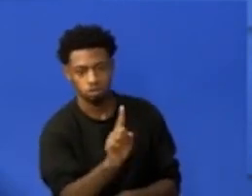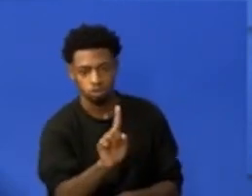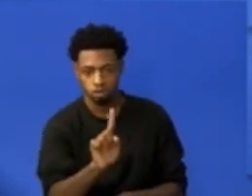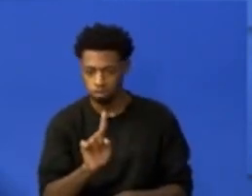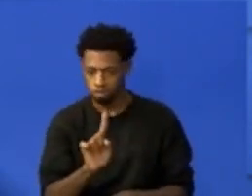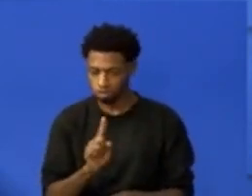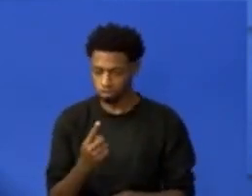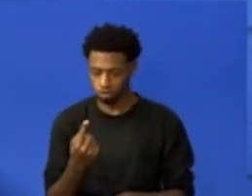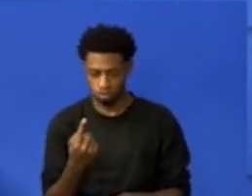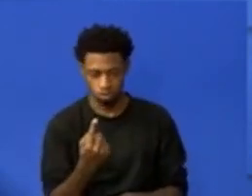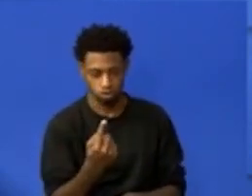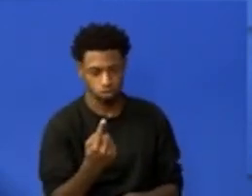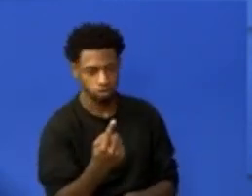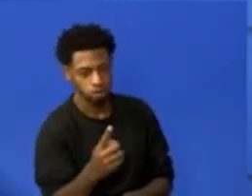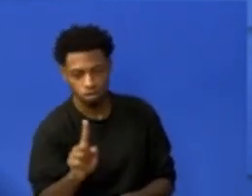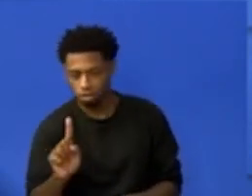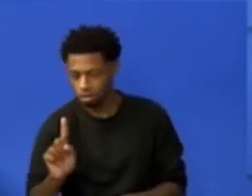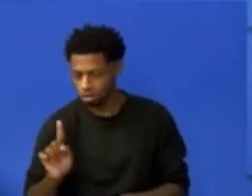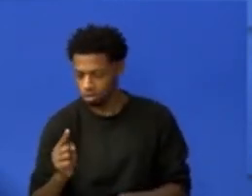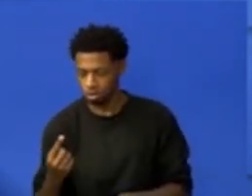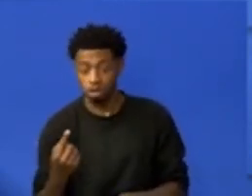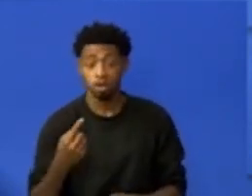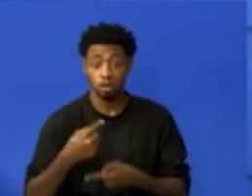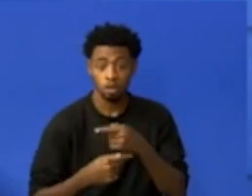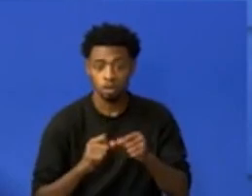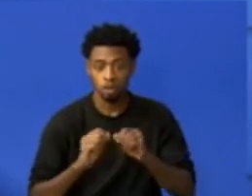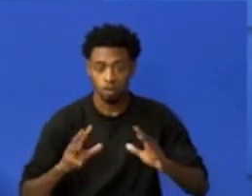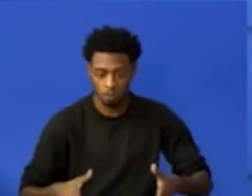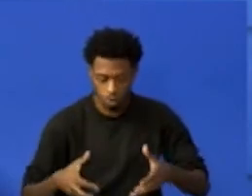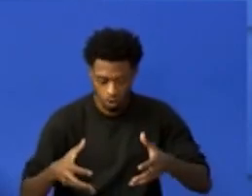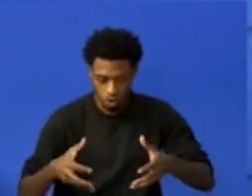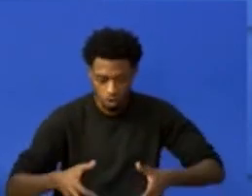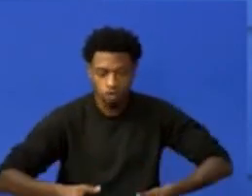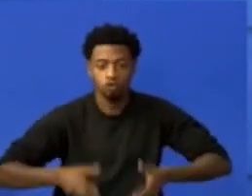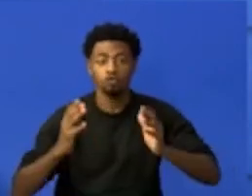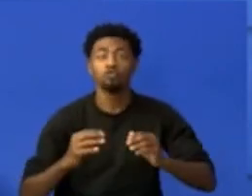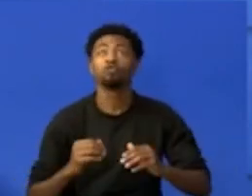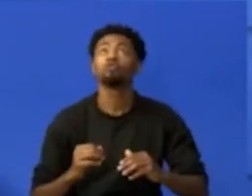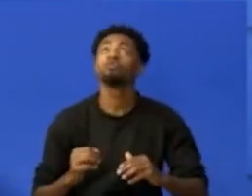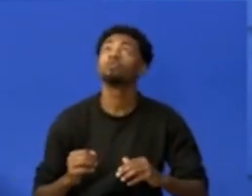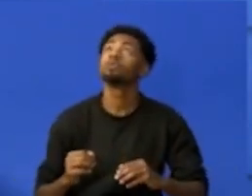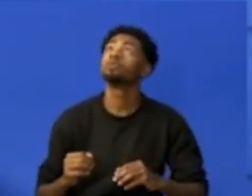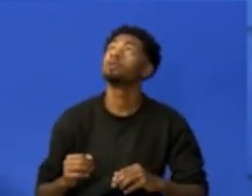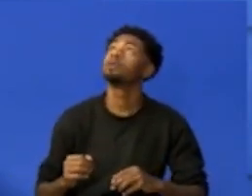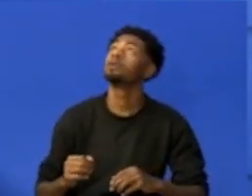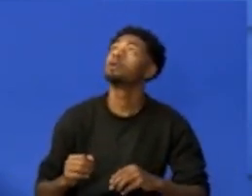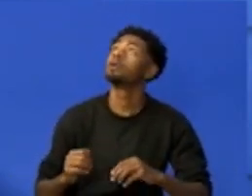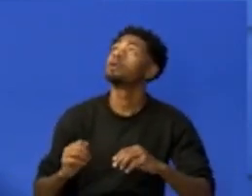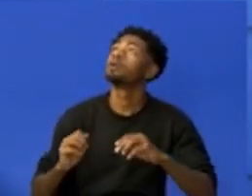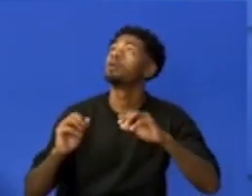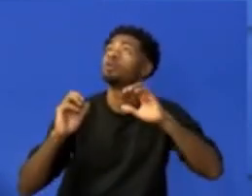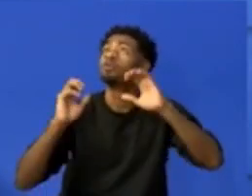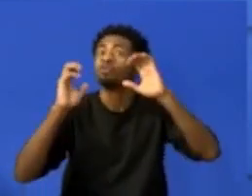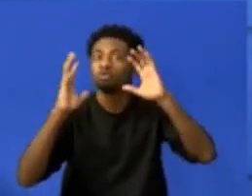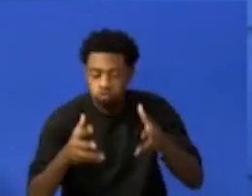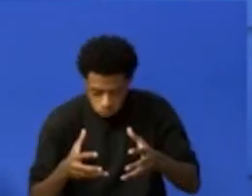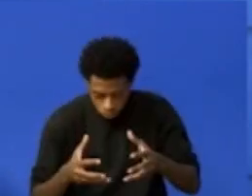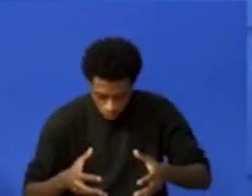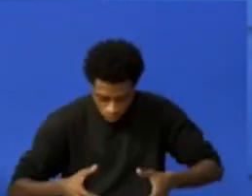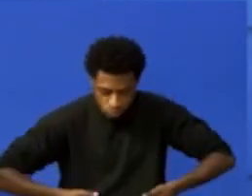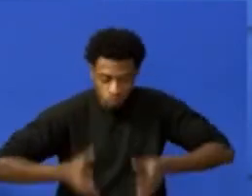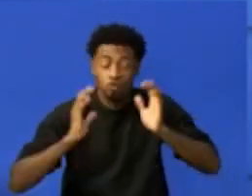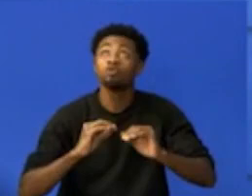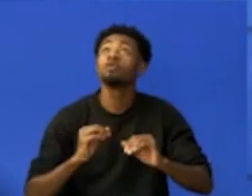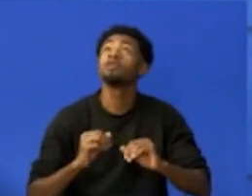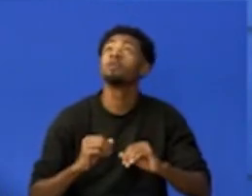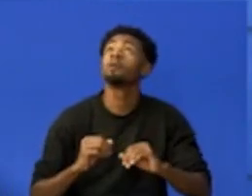nos joelhos. Depois, jogando uma bola para cima. E assim eu vou aumentando a complexidade. Eu nunca deixo a pessoa se acostumar àquele